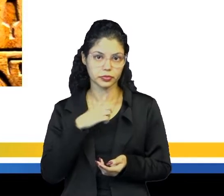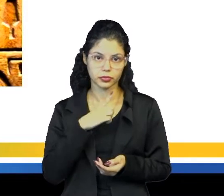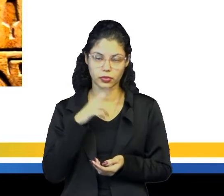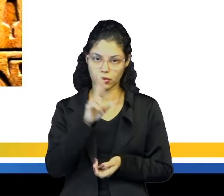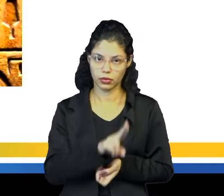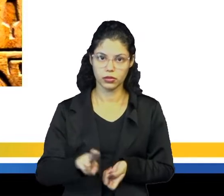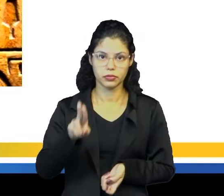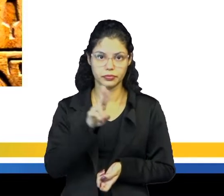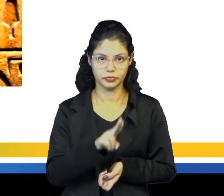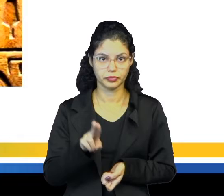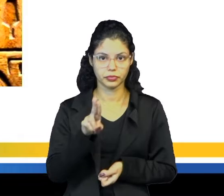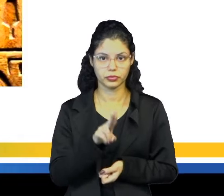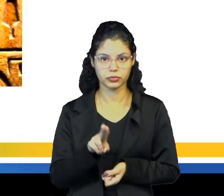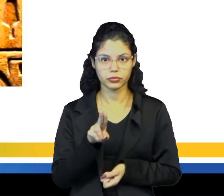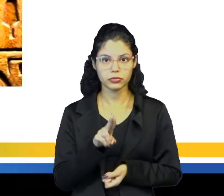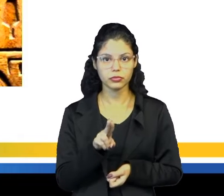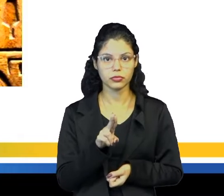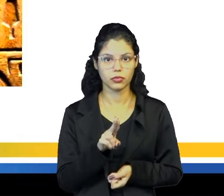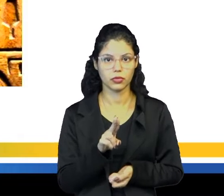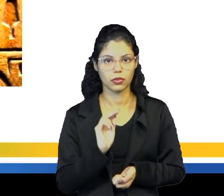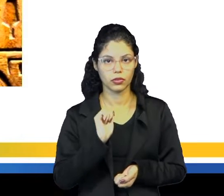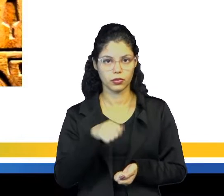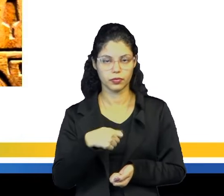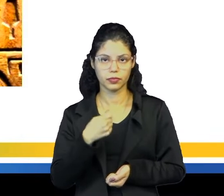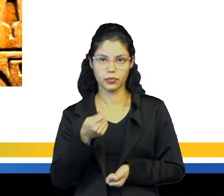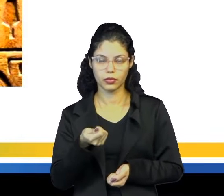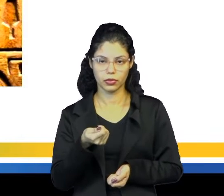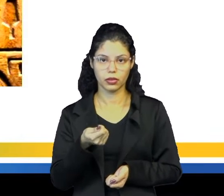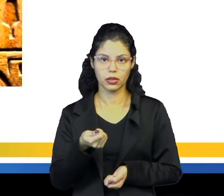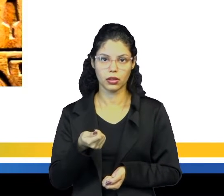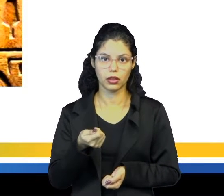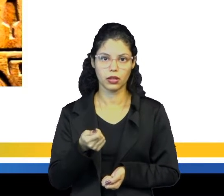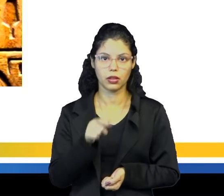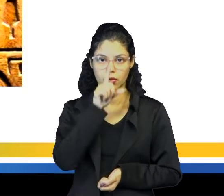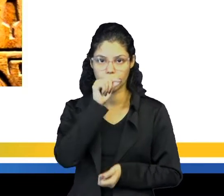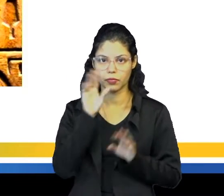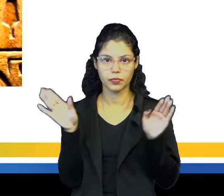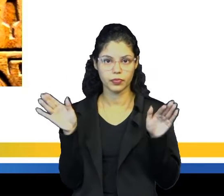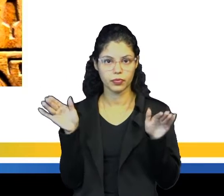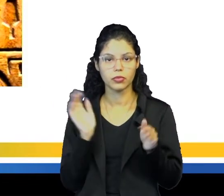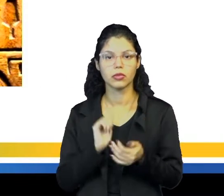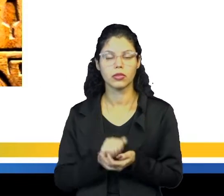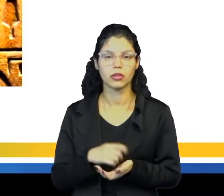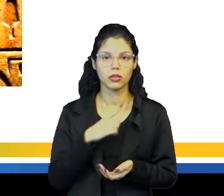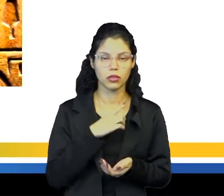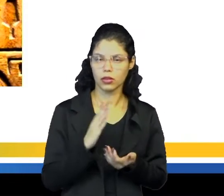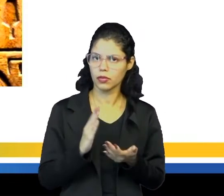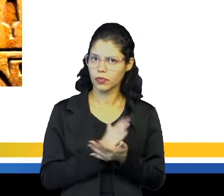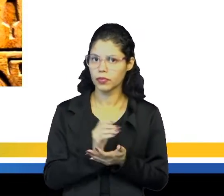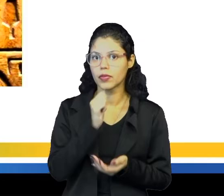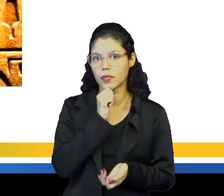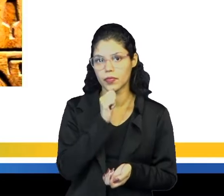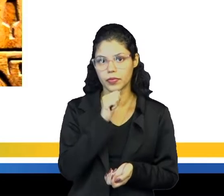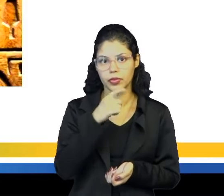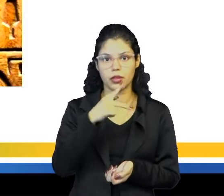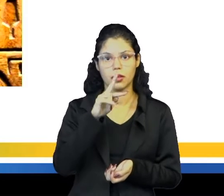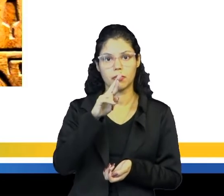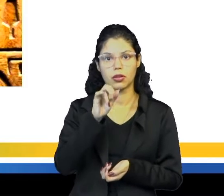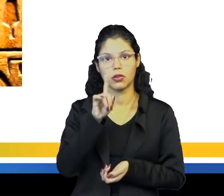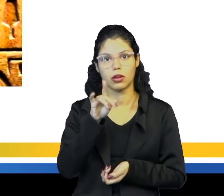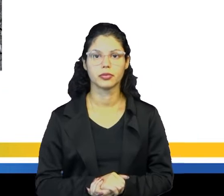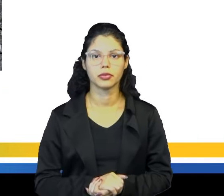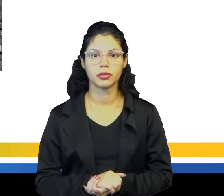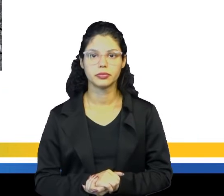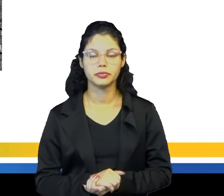o uso de símbolos, né? A gente vê aí pássaros, né? Então a gente ainda tem aí muitos pictogramas.